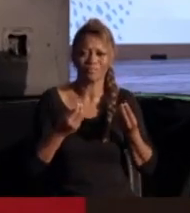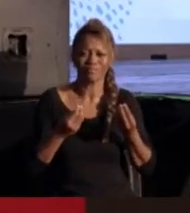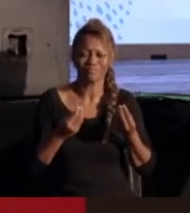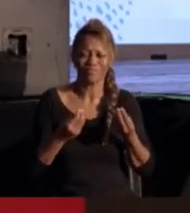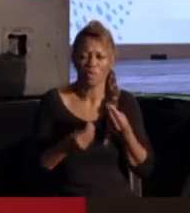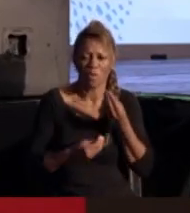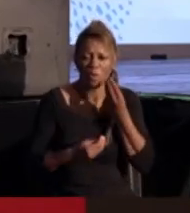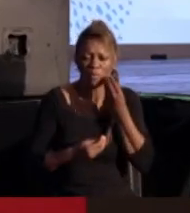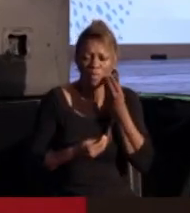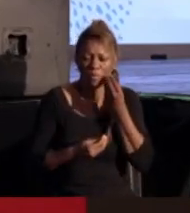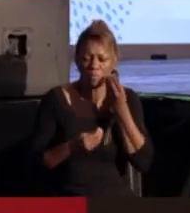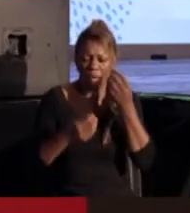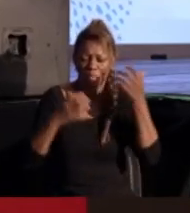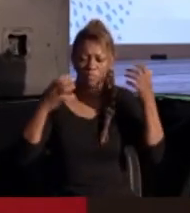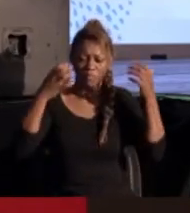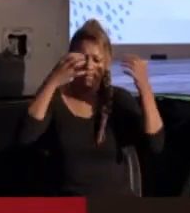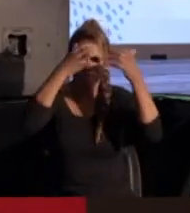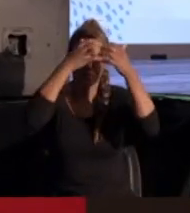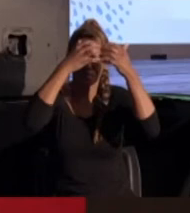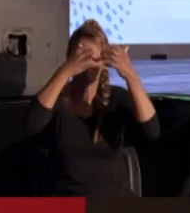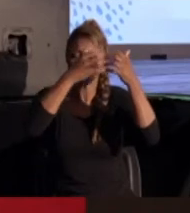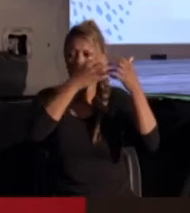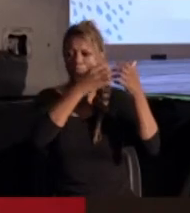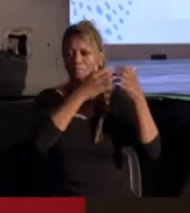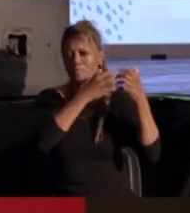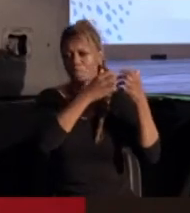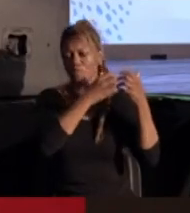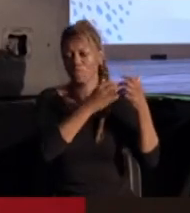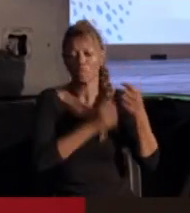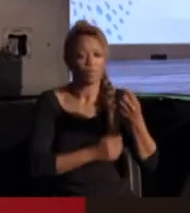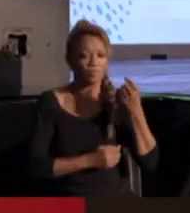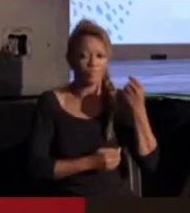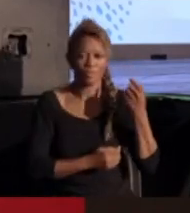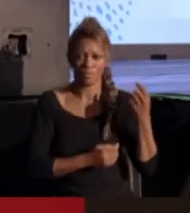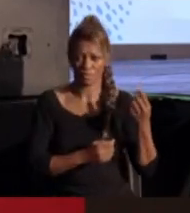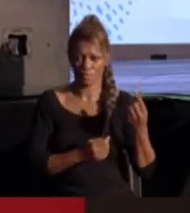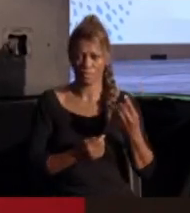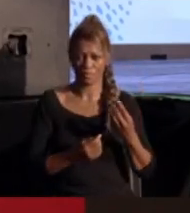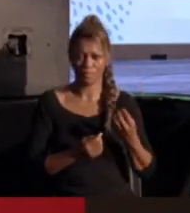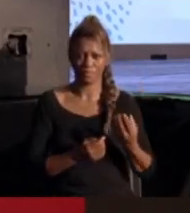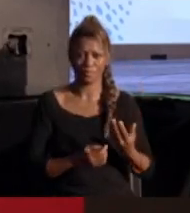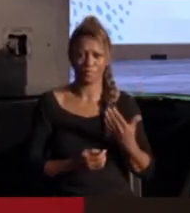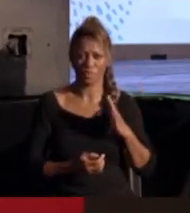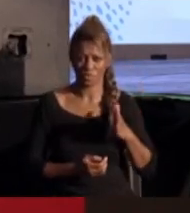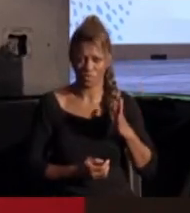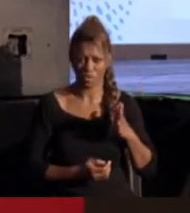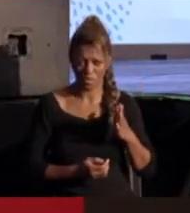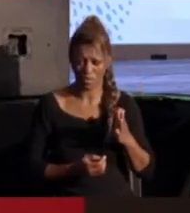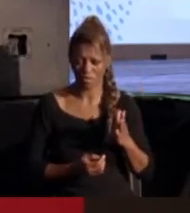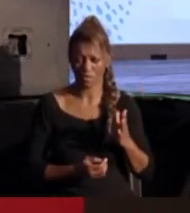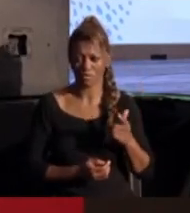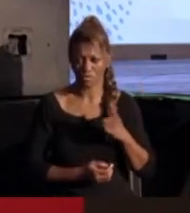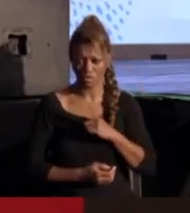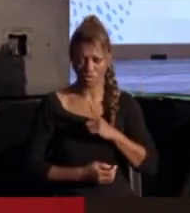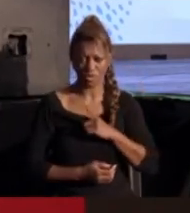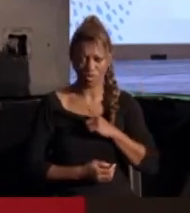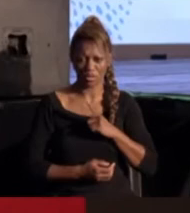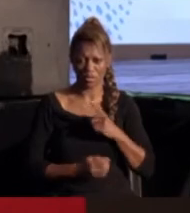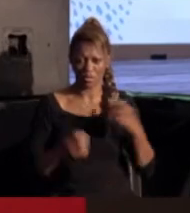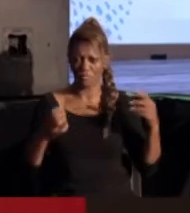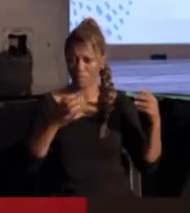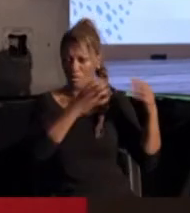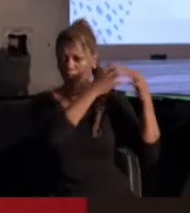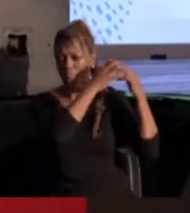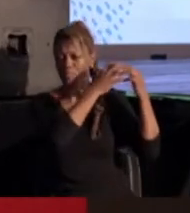cascavilhando aqui na minha cabeça, né, uma boa parte, né, das questões que surgiram, né, foi uma questão